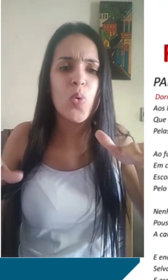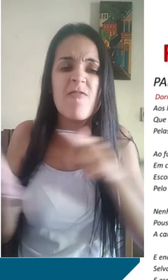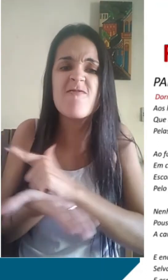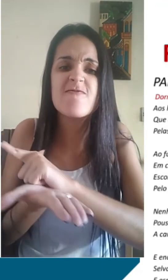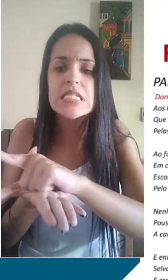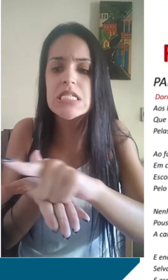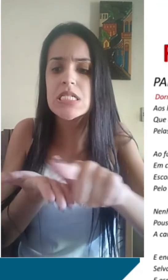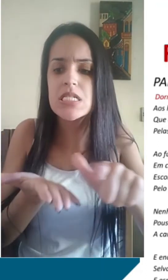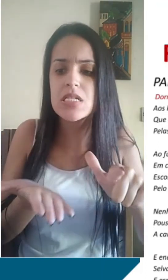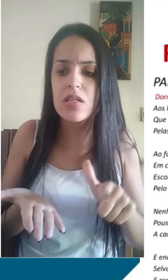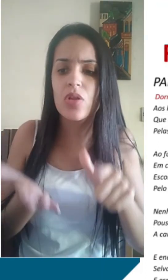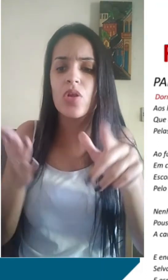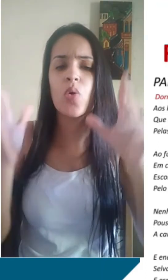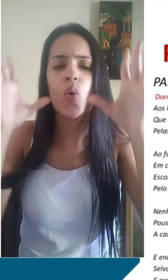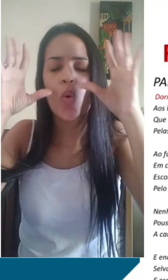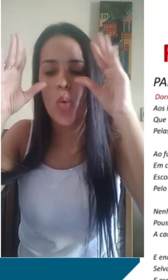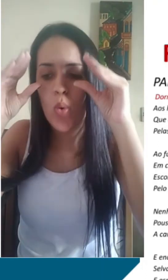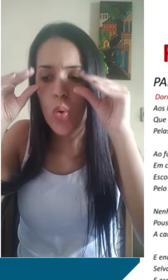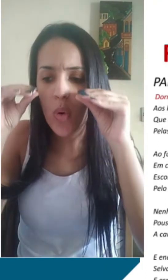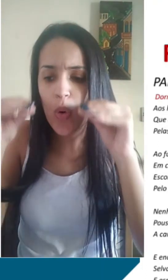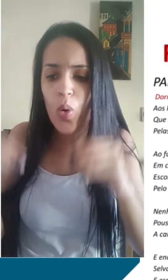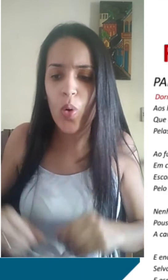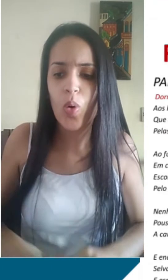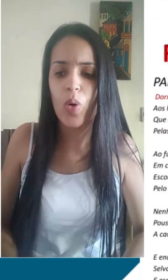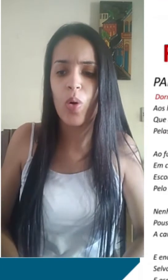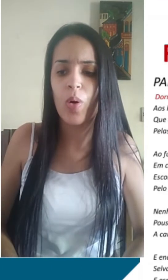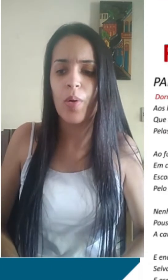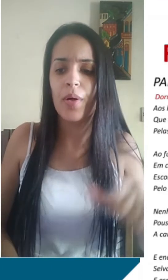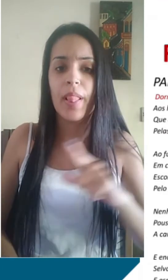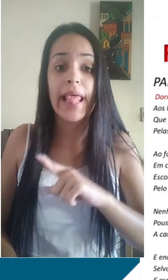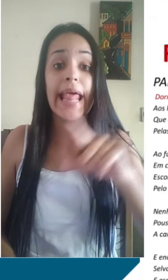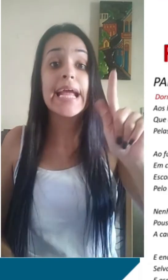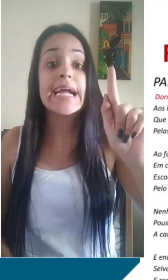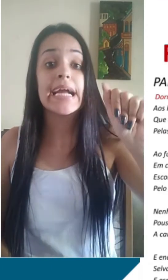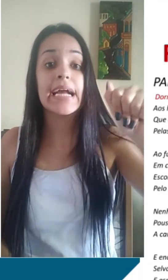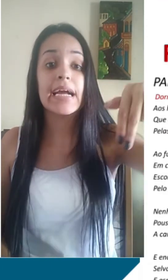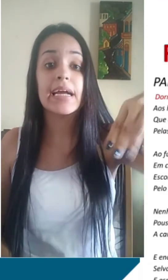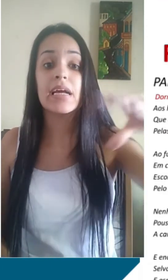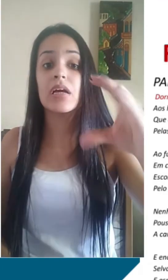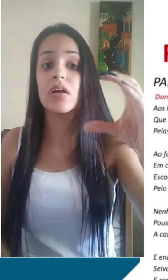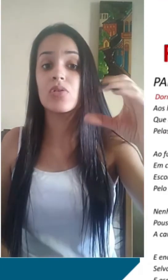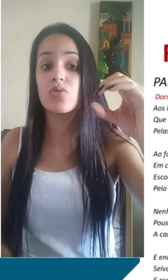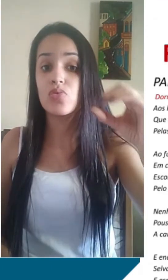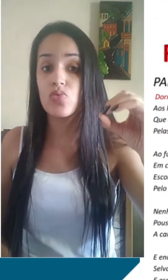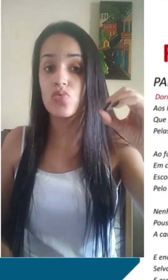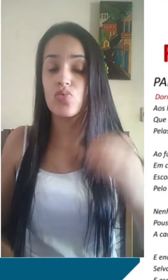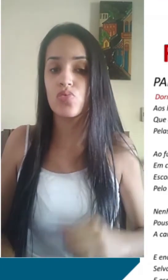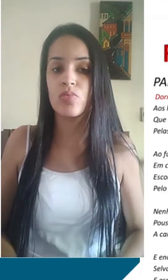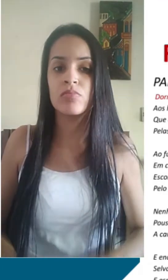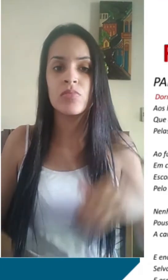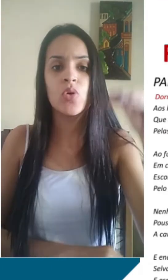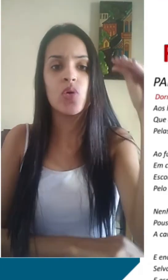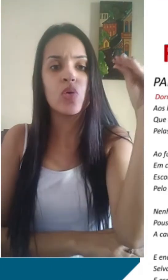avanço. Ao fundo do pomar, entre as folhas, abstrato em cismas, tristemente,